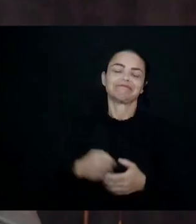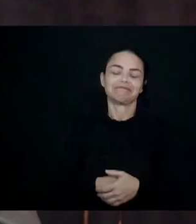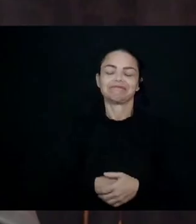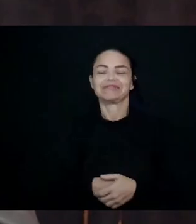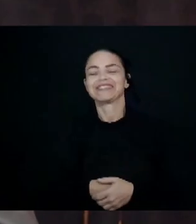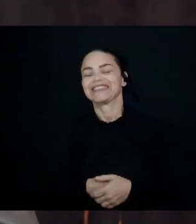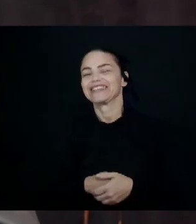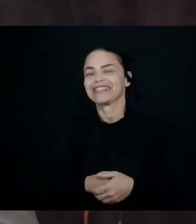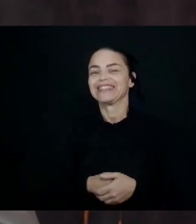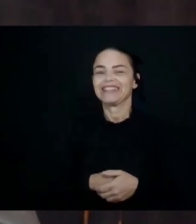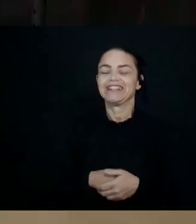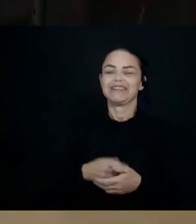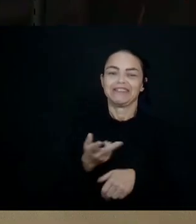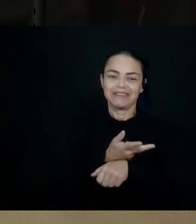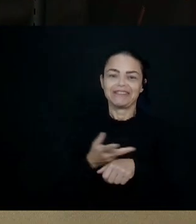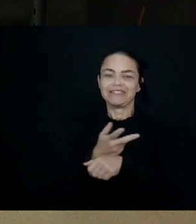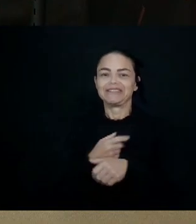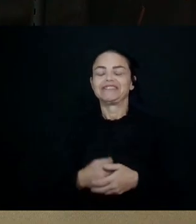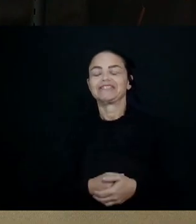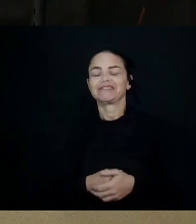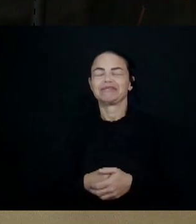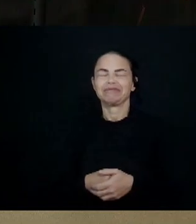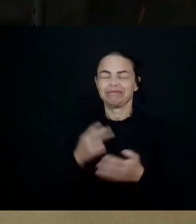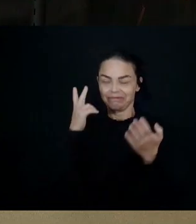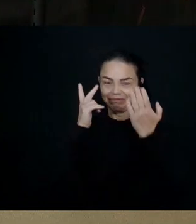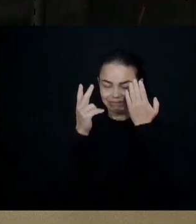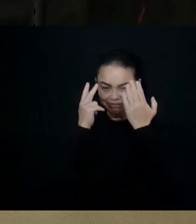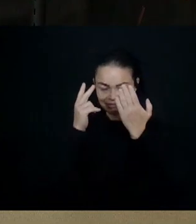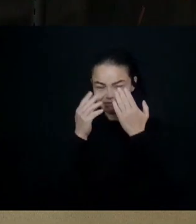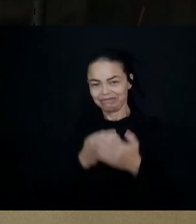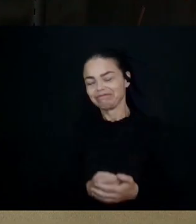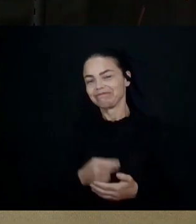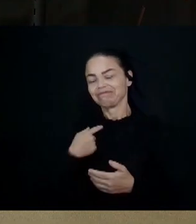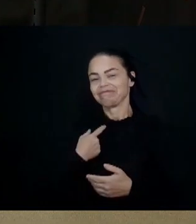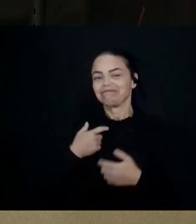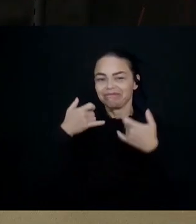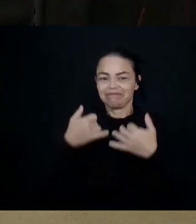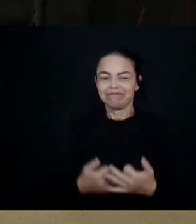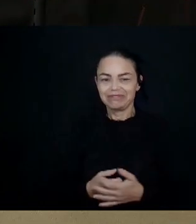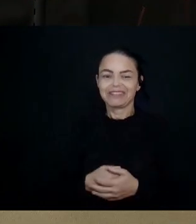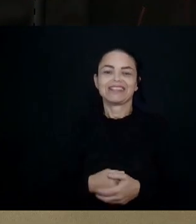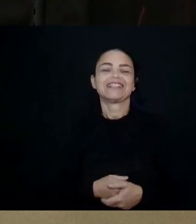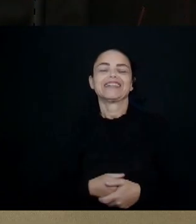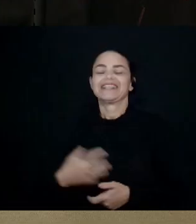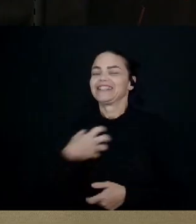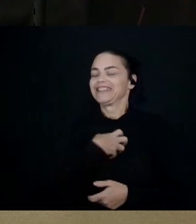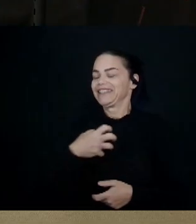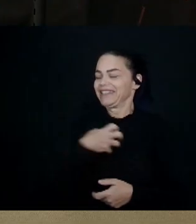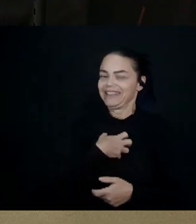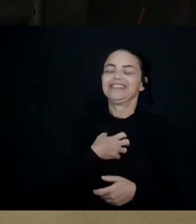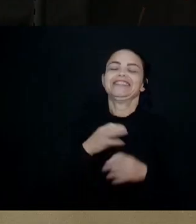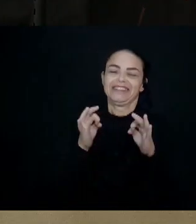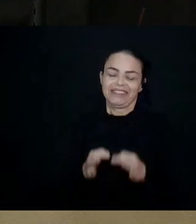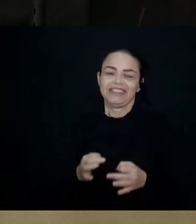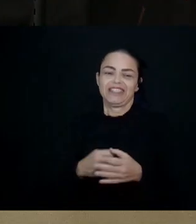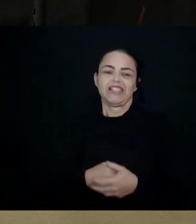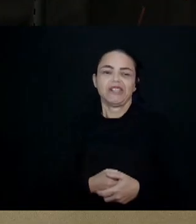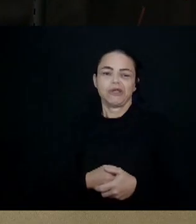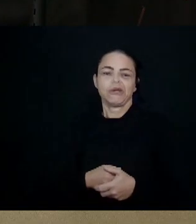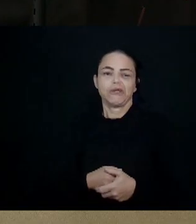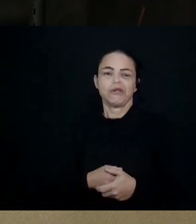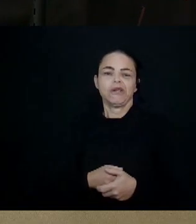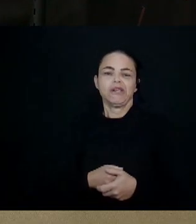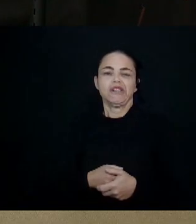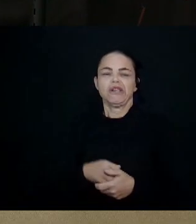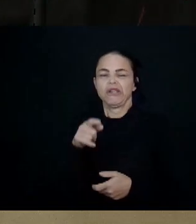isso. você. A psicologia explica, né? E aí, Rafa, é assim mesmo? Como é que é a sensação? Ah, sim, com certeza, né? Você